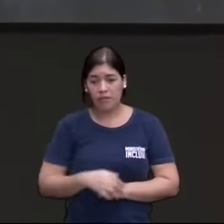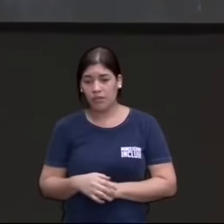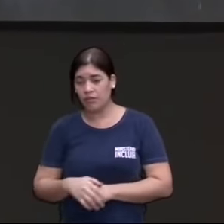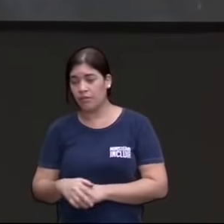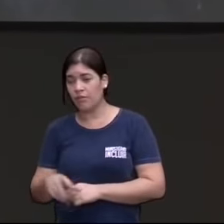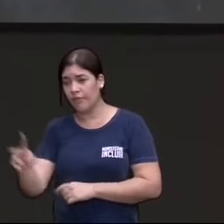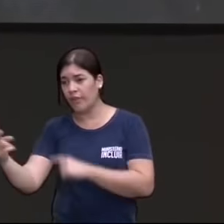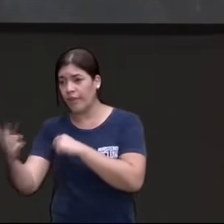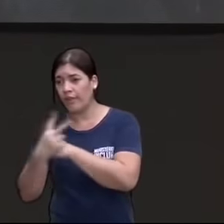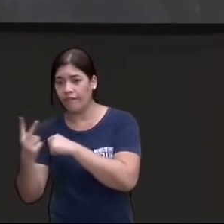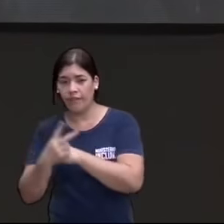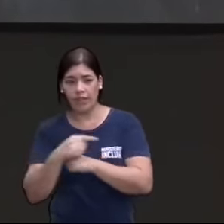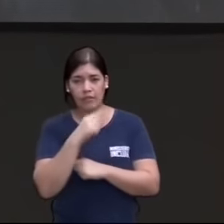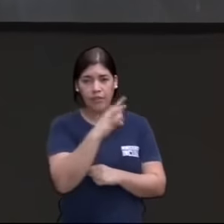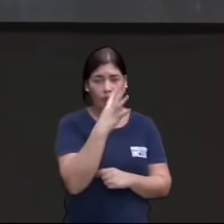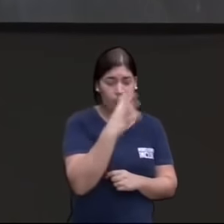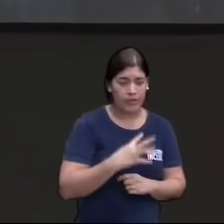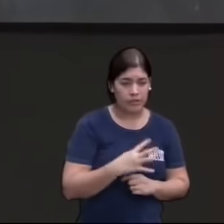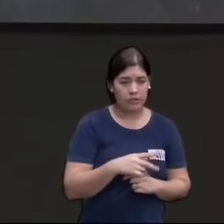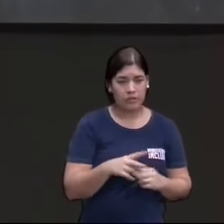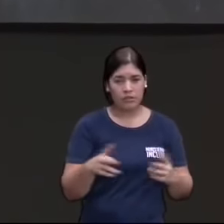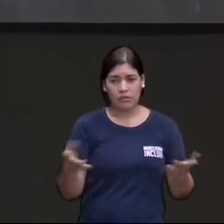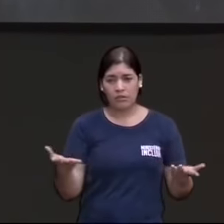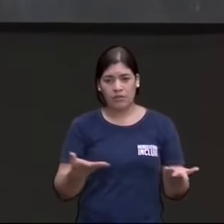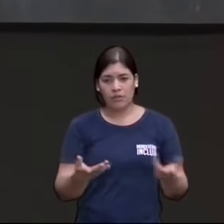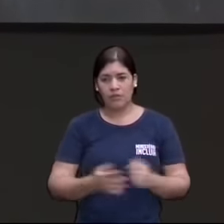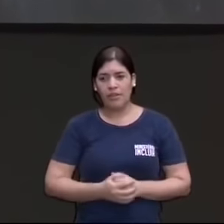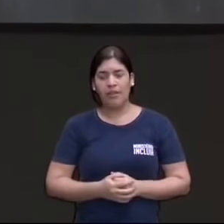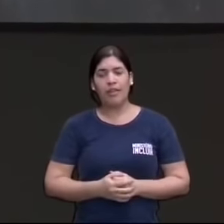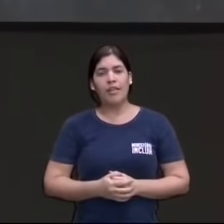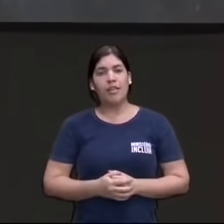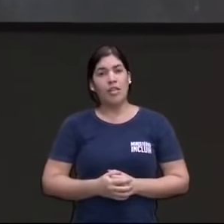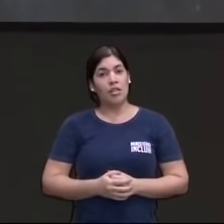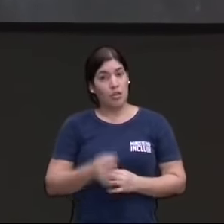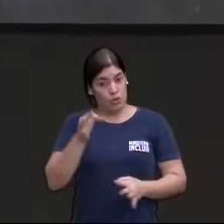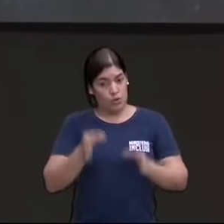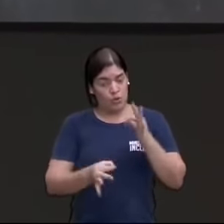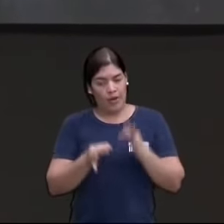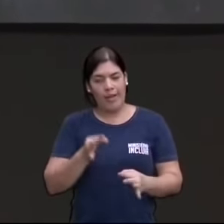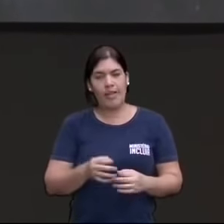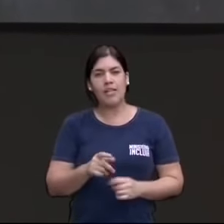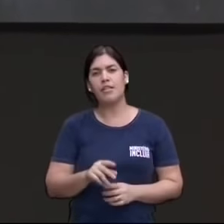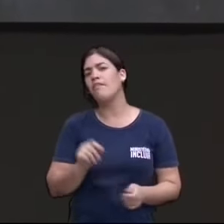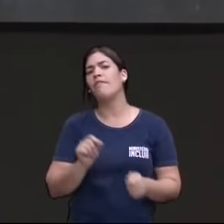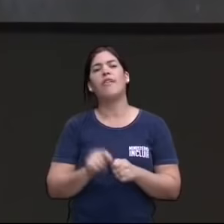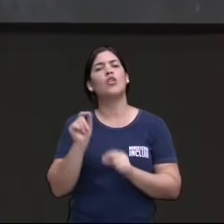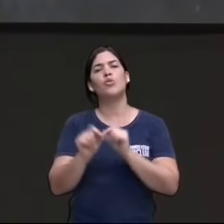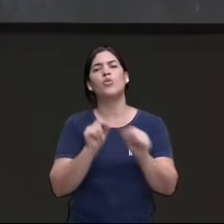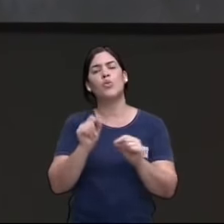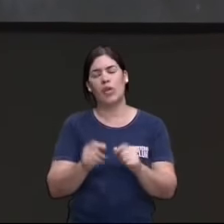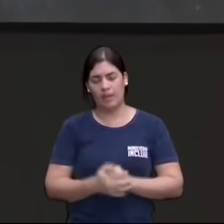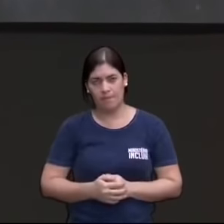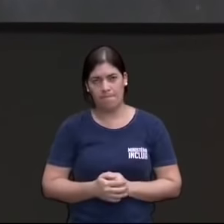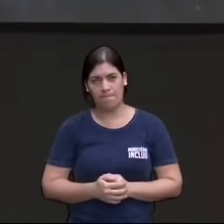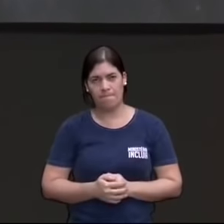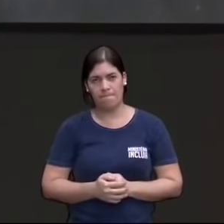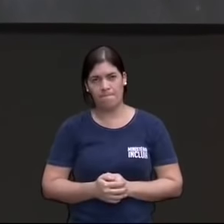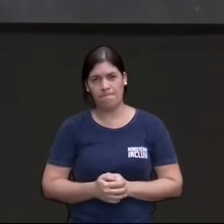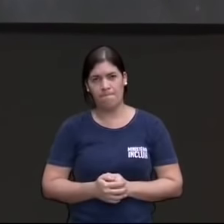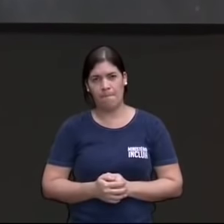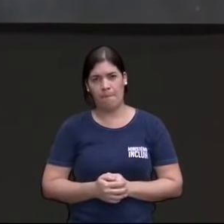e a promotoria, e finalmente ele, como juiz, aplicou uma